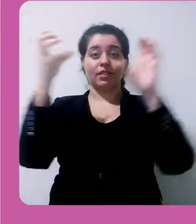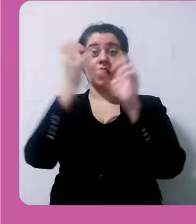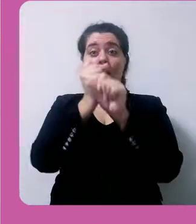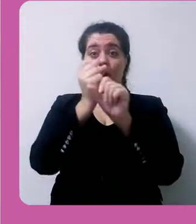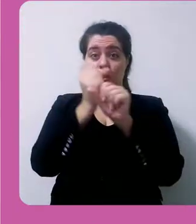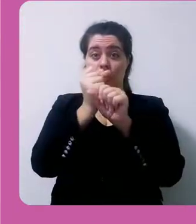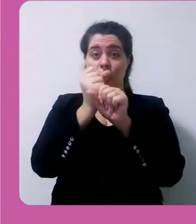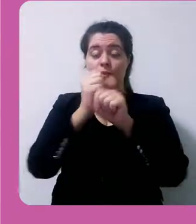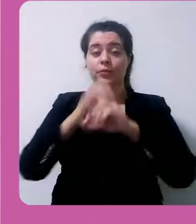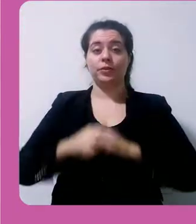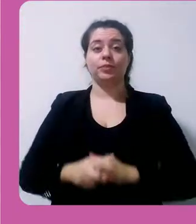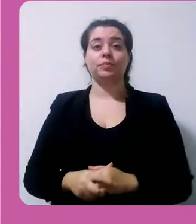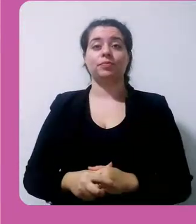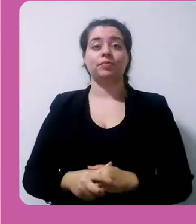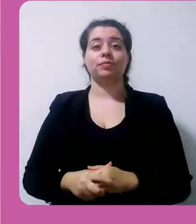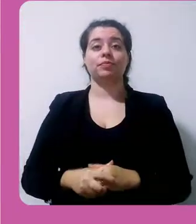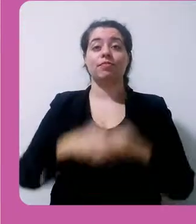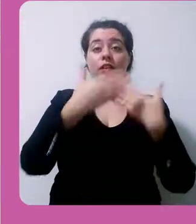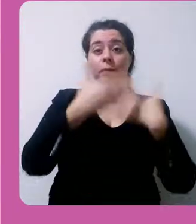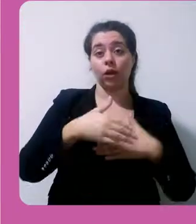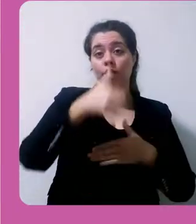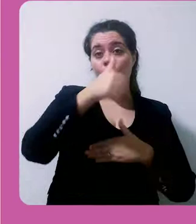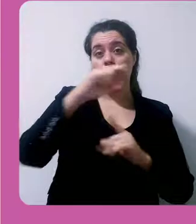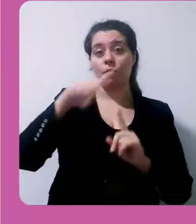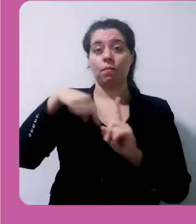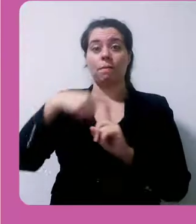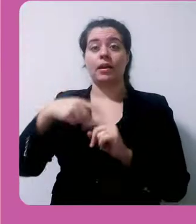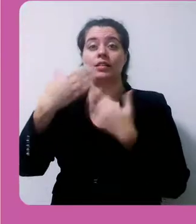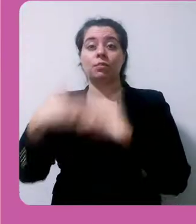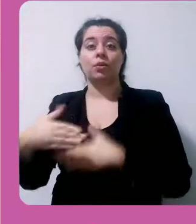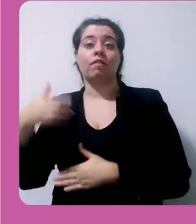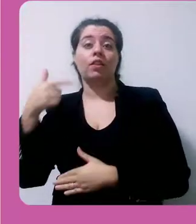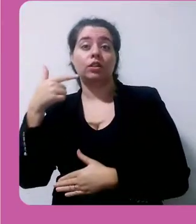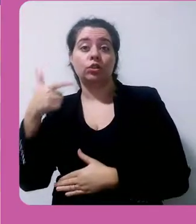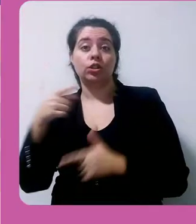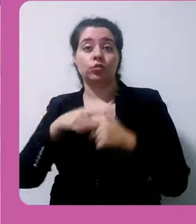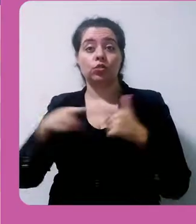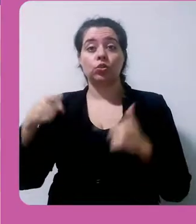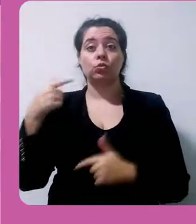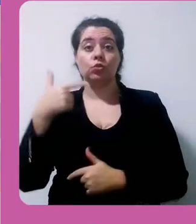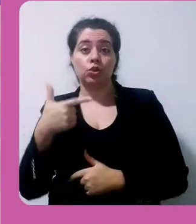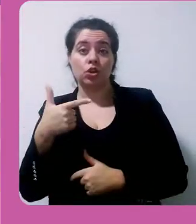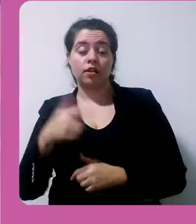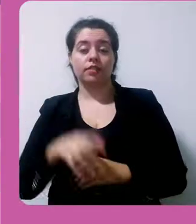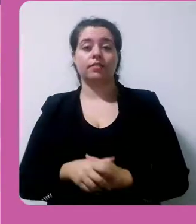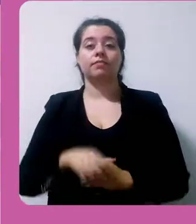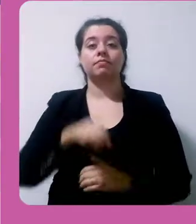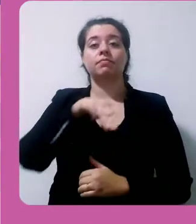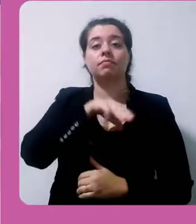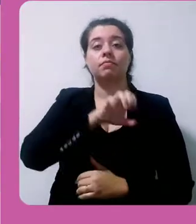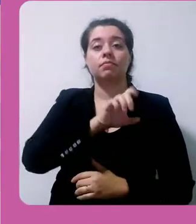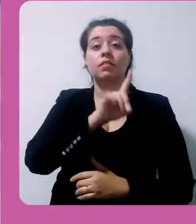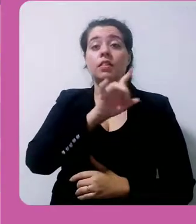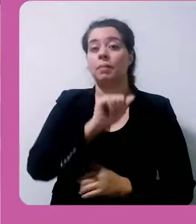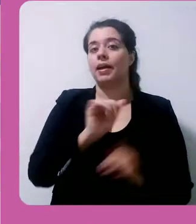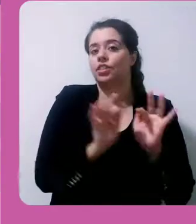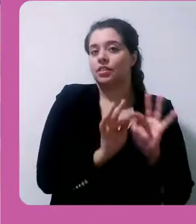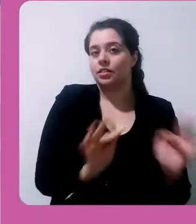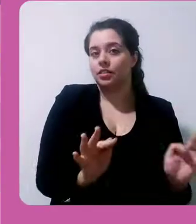aqui. Prova 1 mais prova 2 dividido por 2, uma média simples.